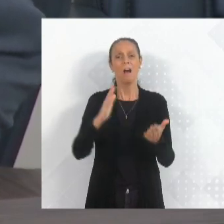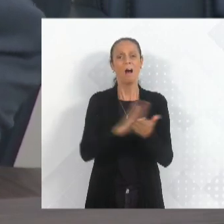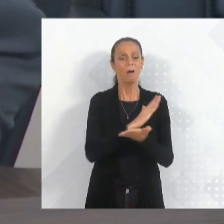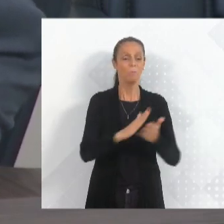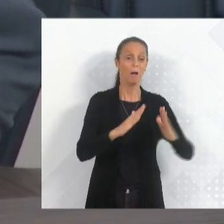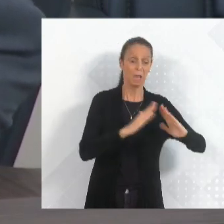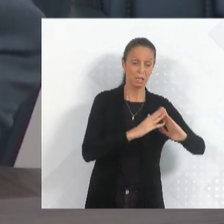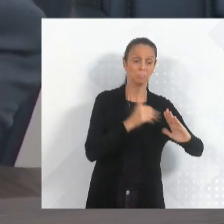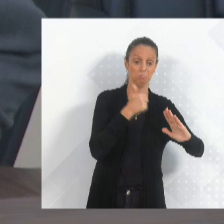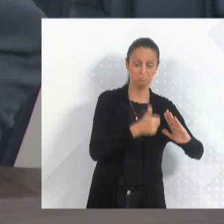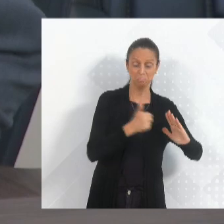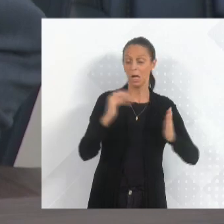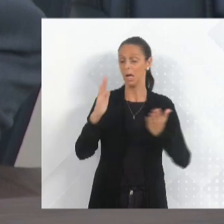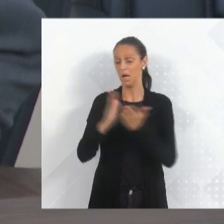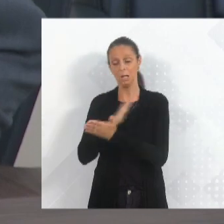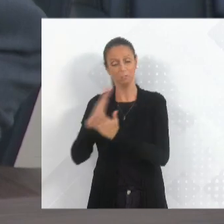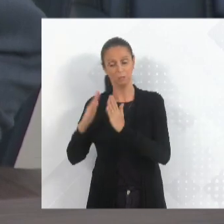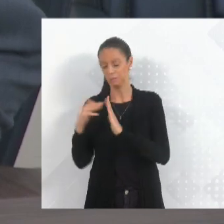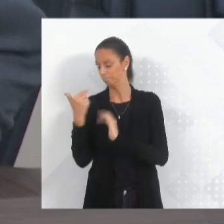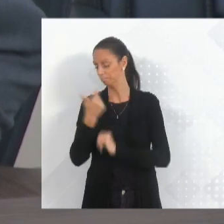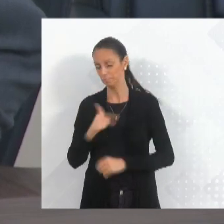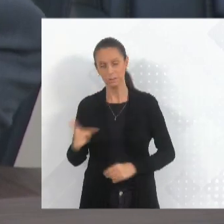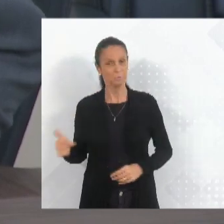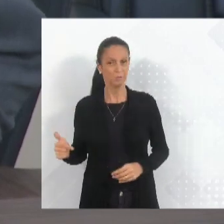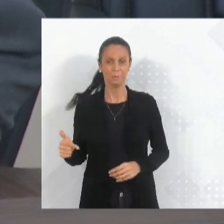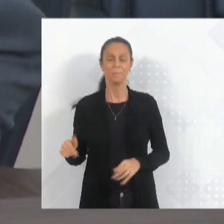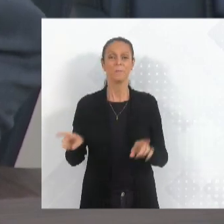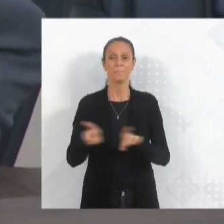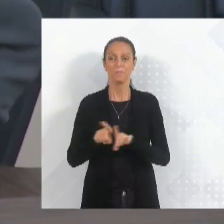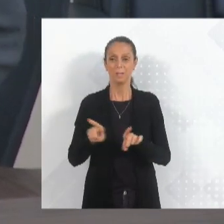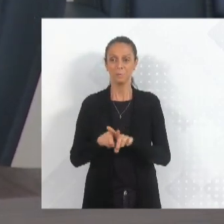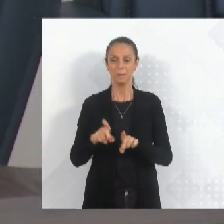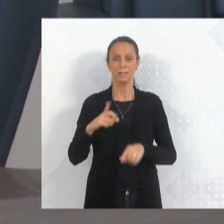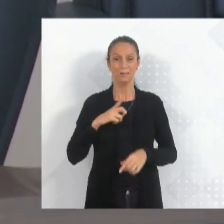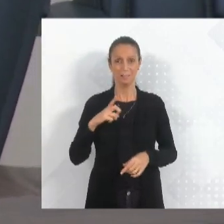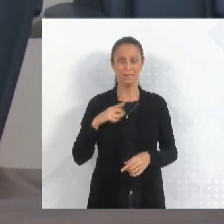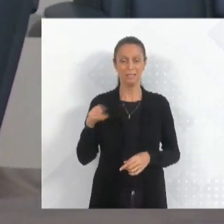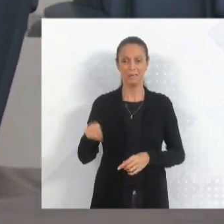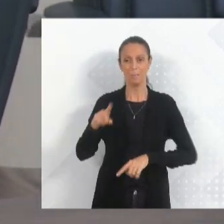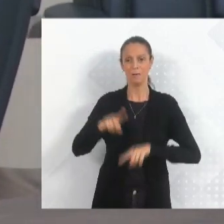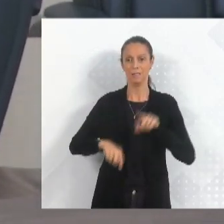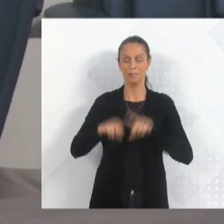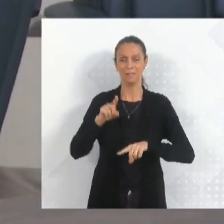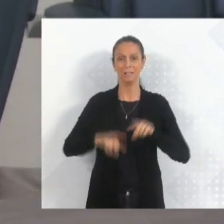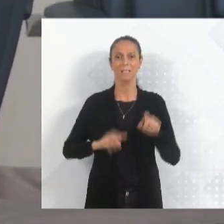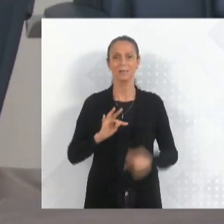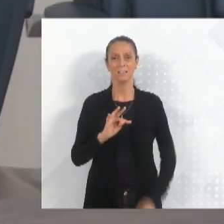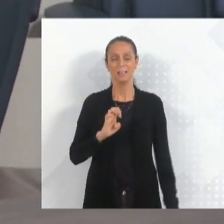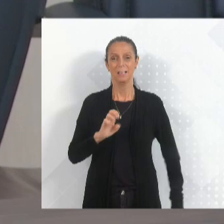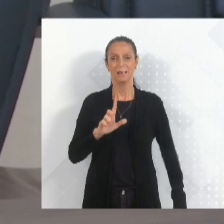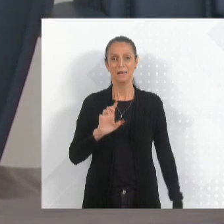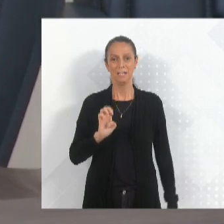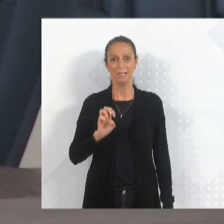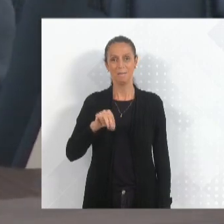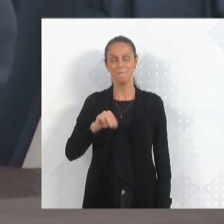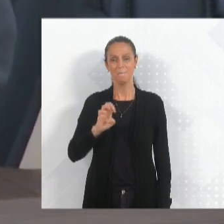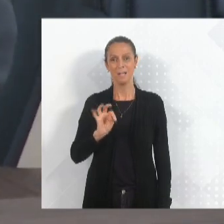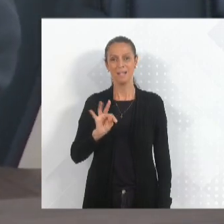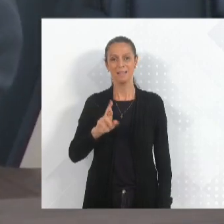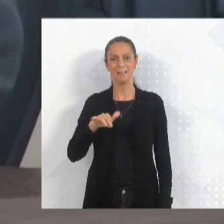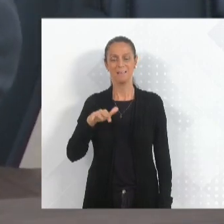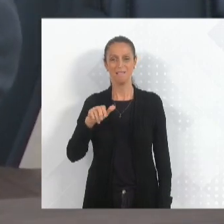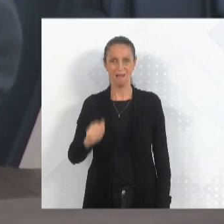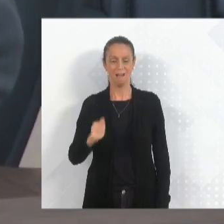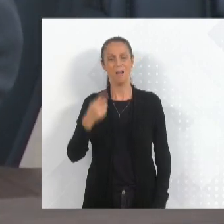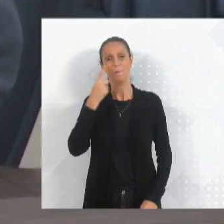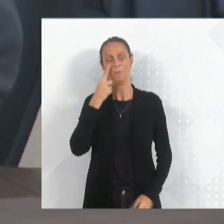não. Só lembrando que naquela região a gente tem um equipamento chamado telemetria, e lá do SAMAI nós conseguimos acompanhar como é que está a pressão